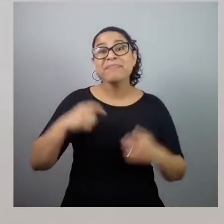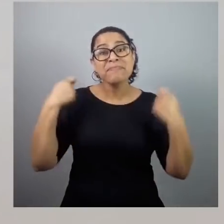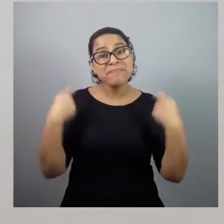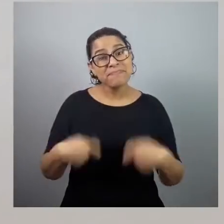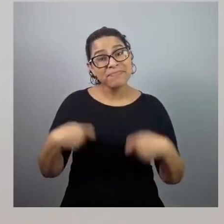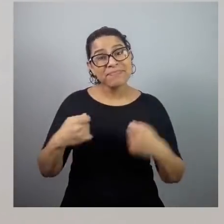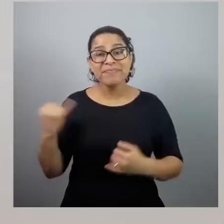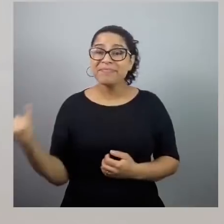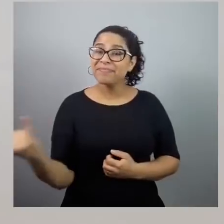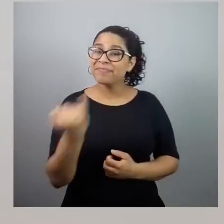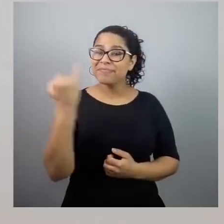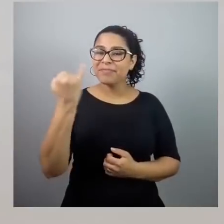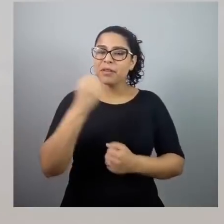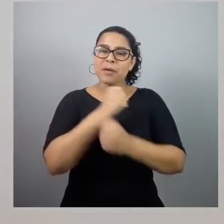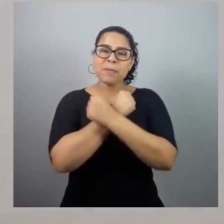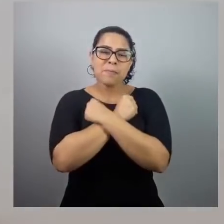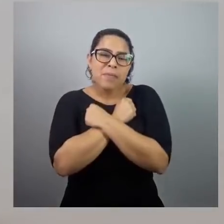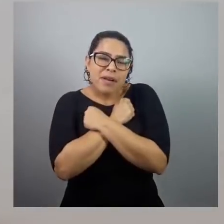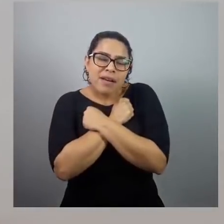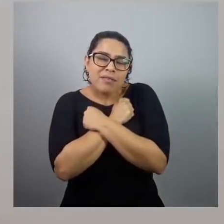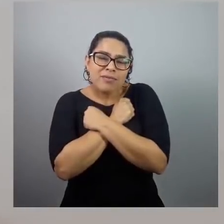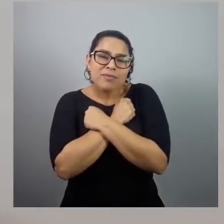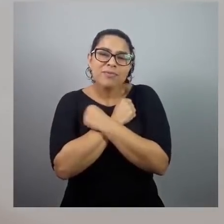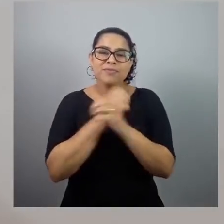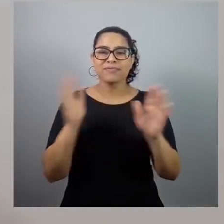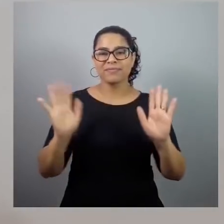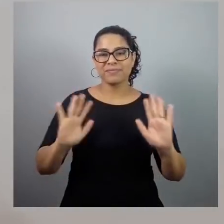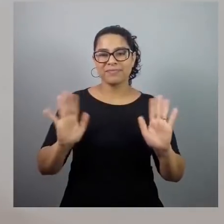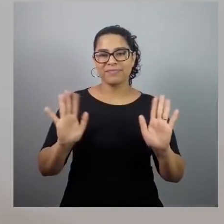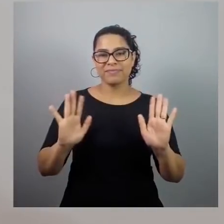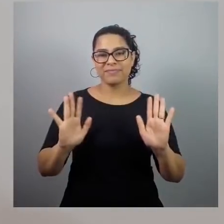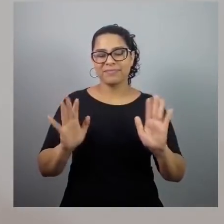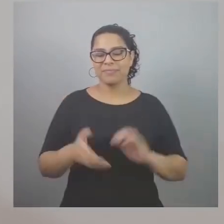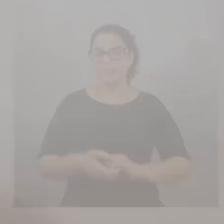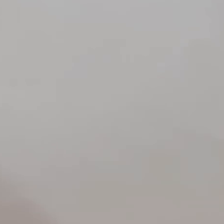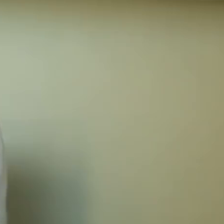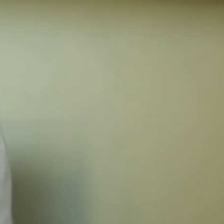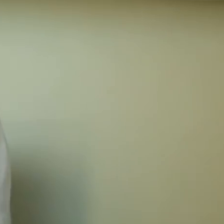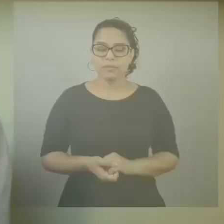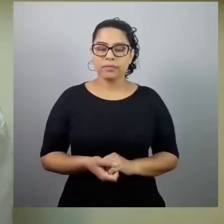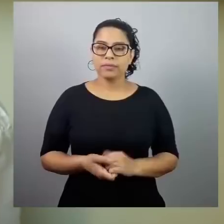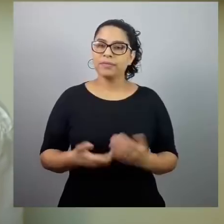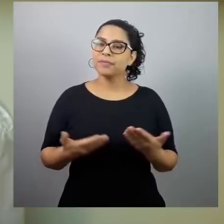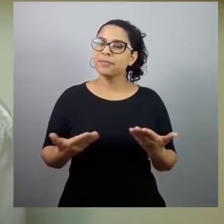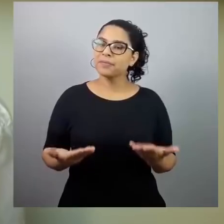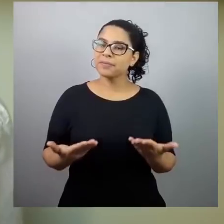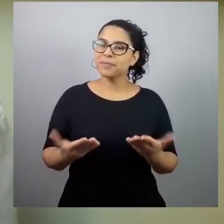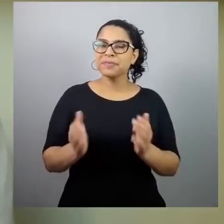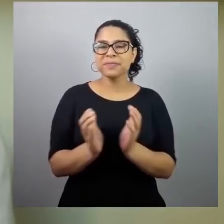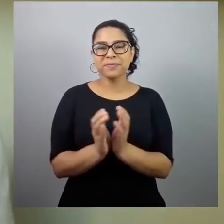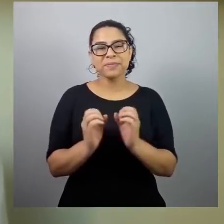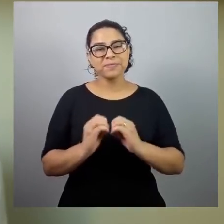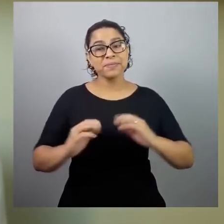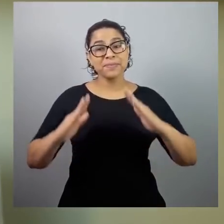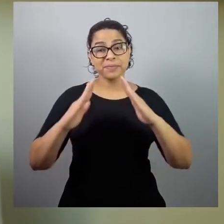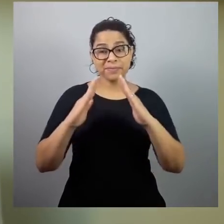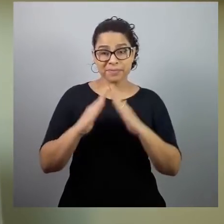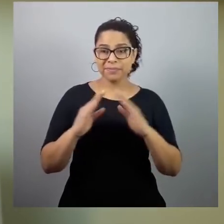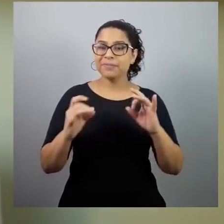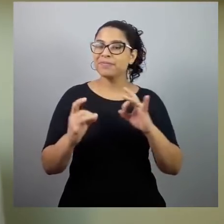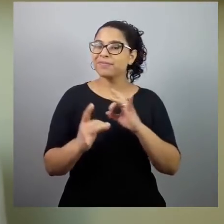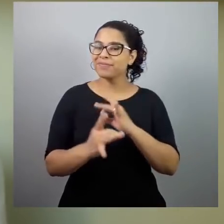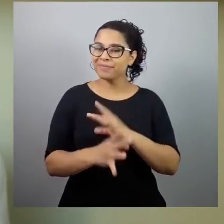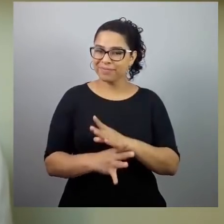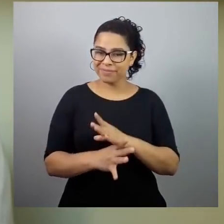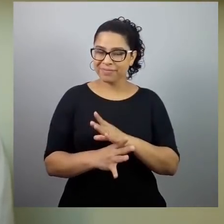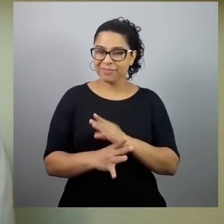outros o que gostaria que fizessem com você. Um grande abraço e até a próxima. E é isso aí, turminha. O programa Saberes